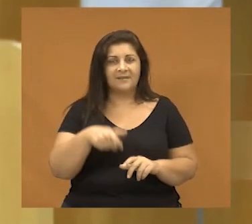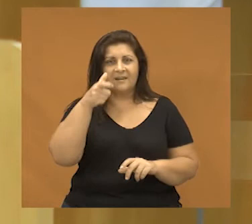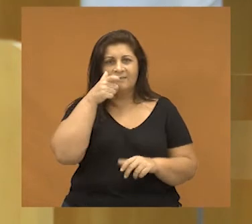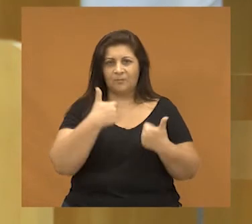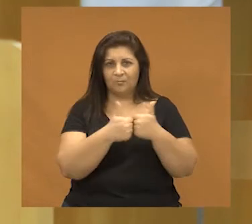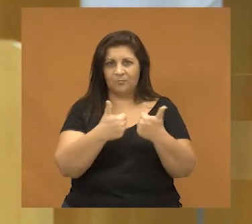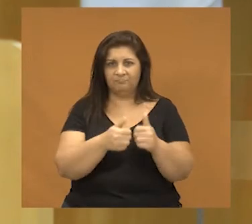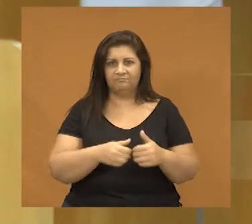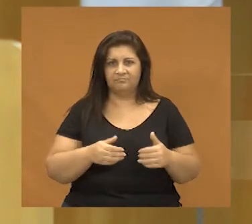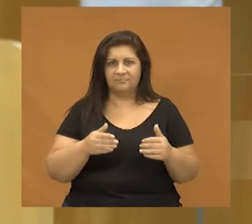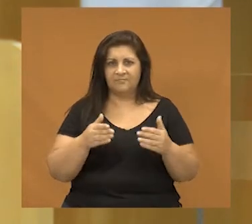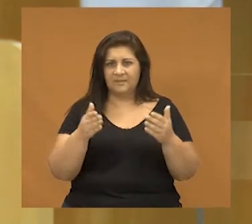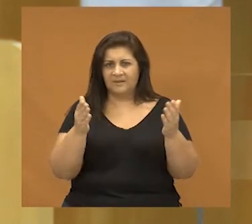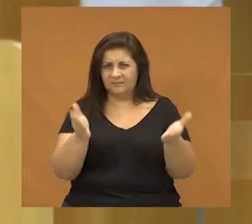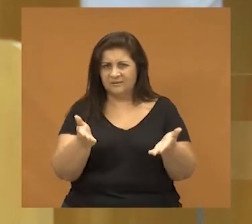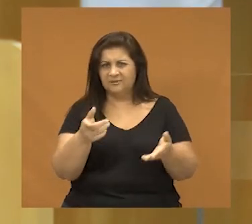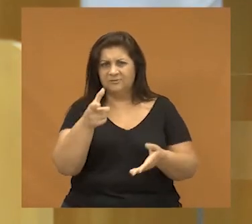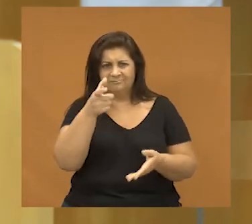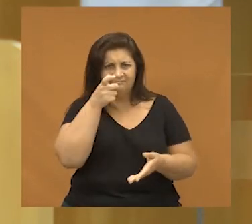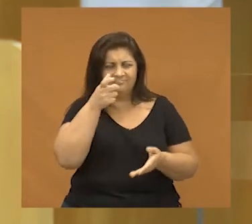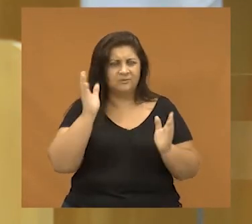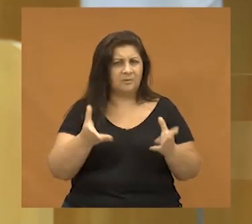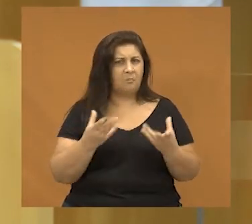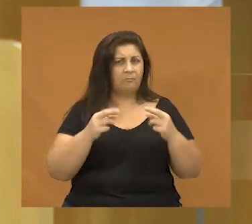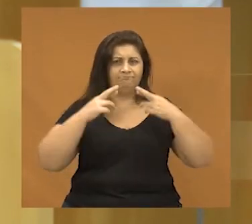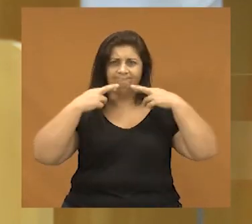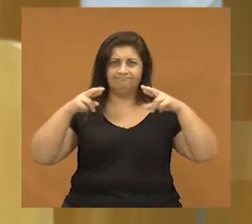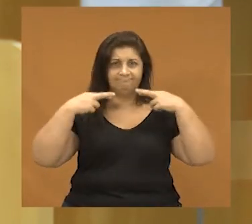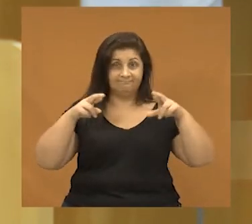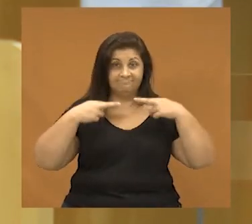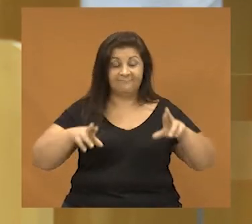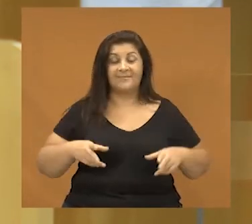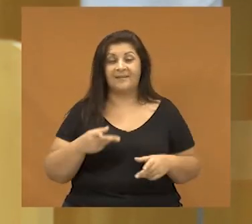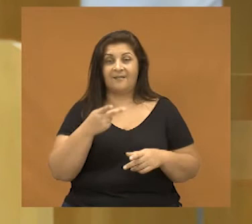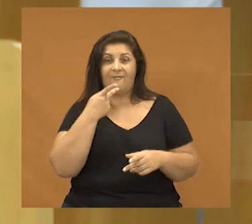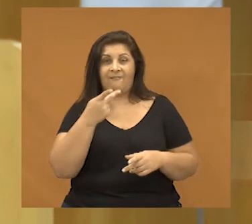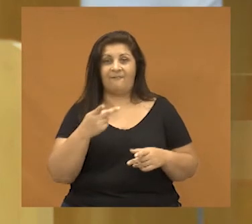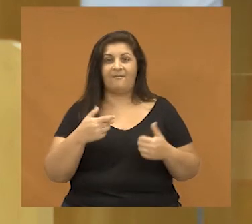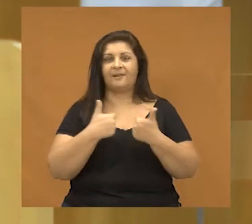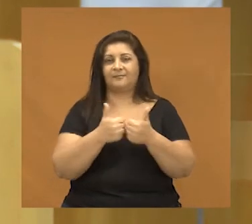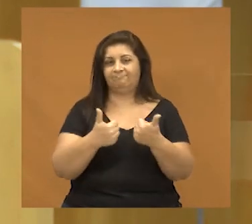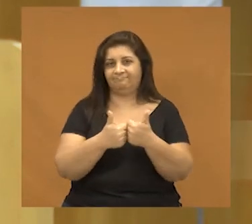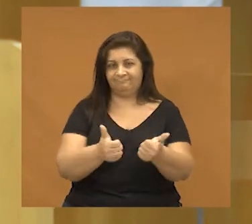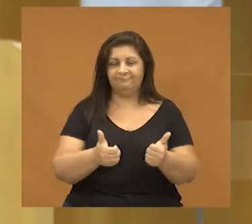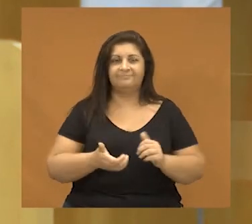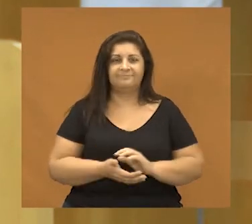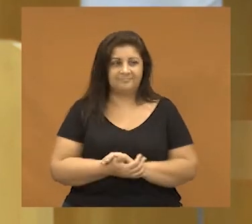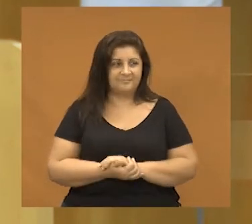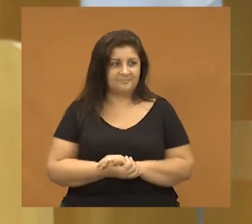já devem ter ouvido muitas reclamações quando se fala a ônibus na Estância Porto Velho. Tá?